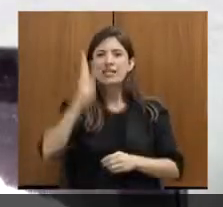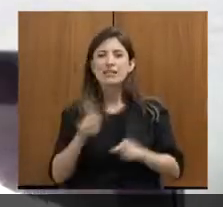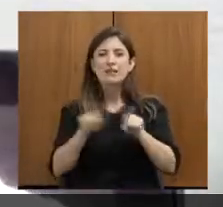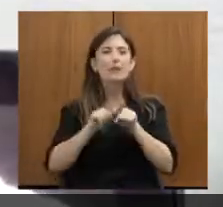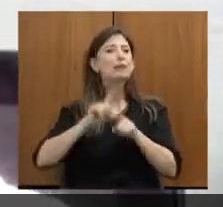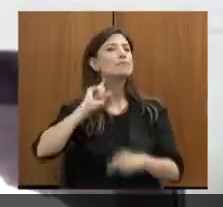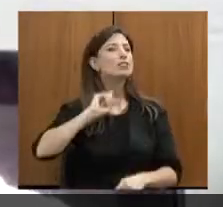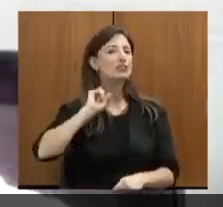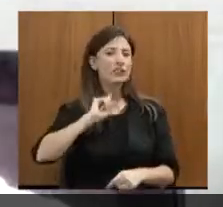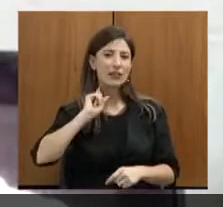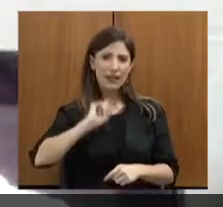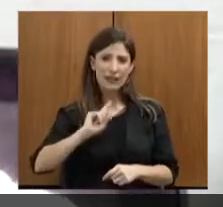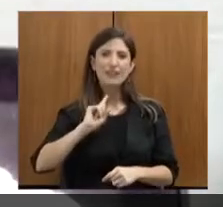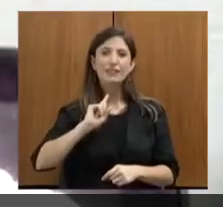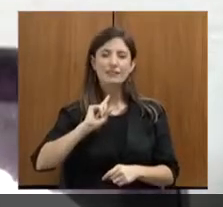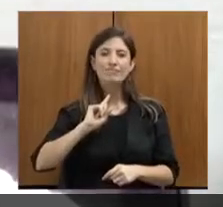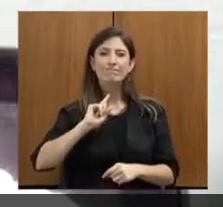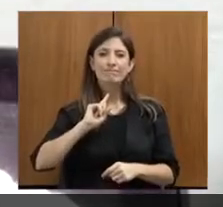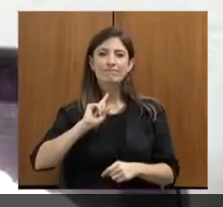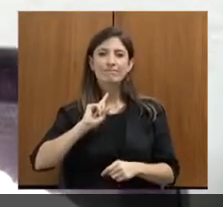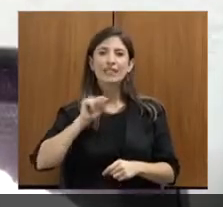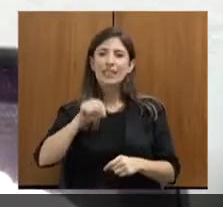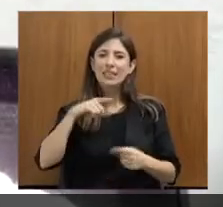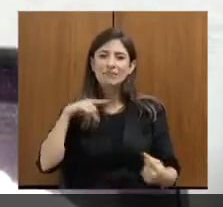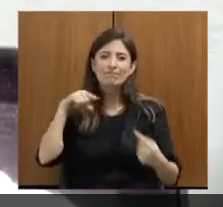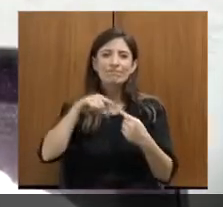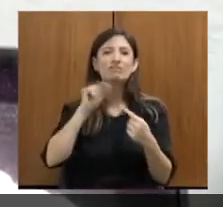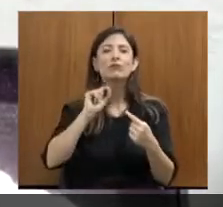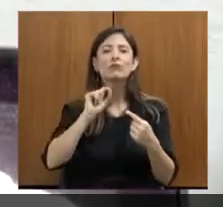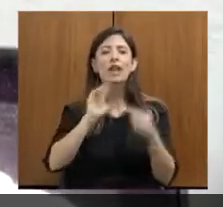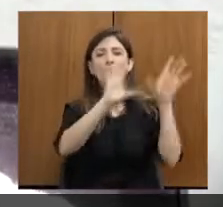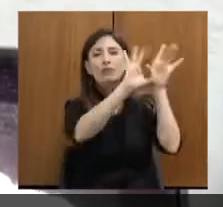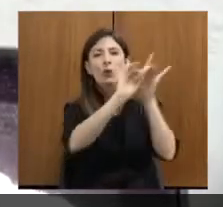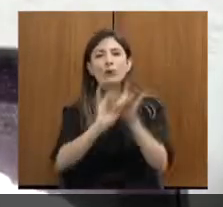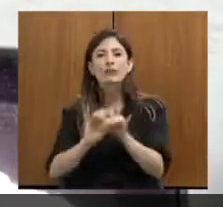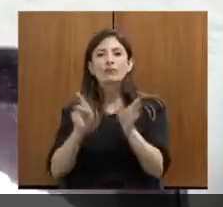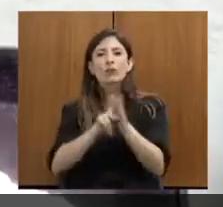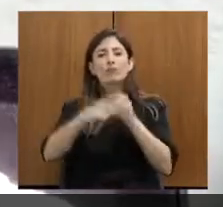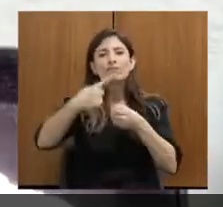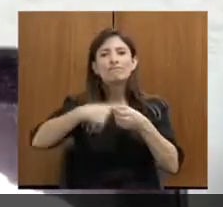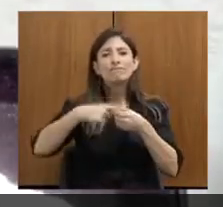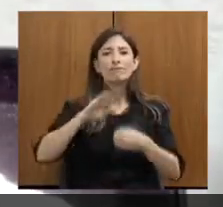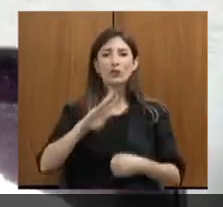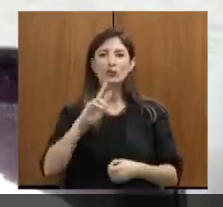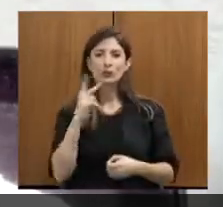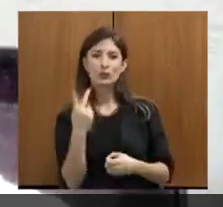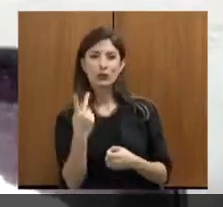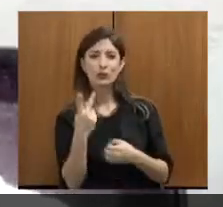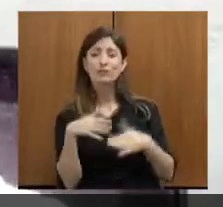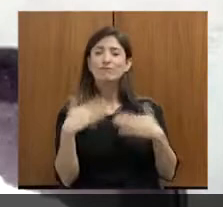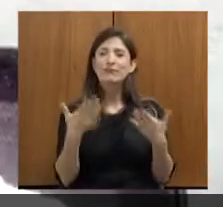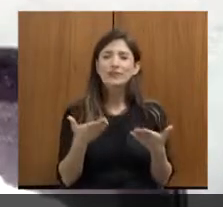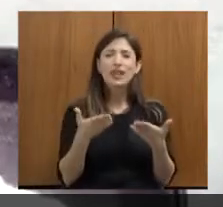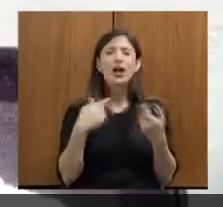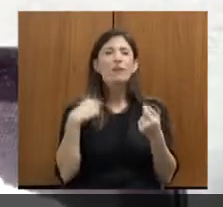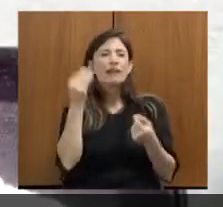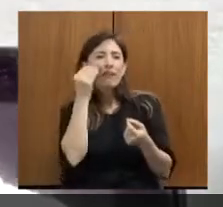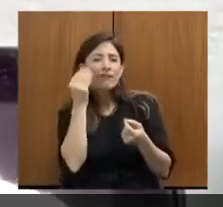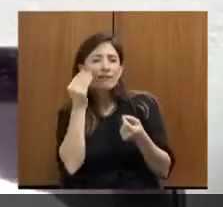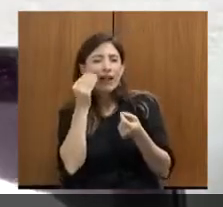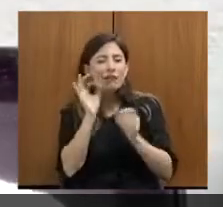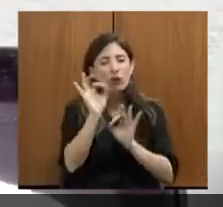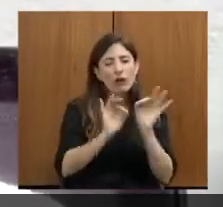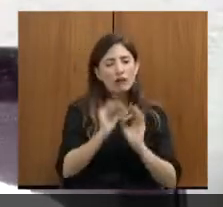Gerais trouxe-a para o contexto de Belo Horizonte né então a noção de desenho de criação de uma nova capital E